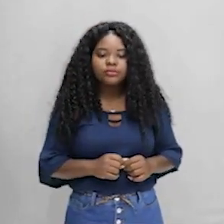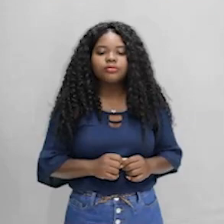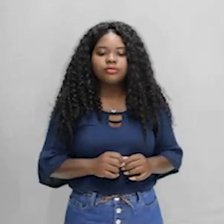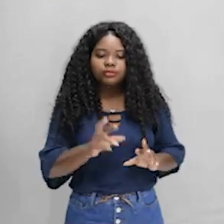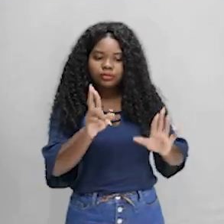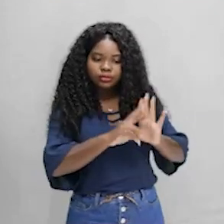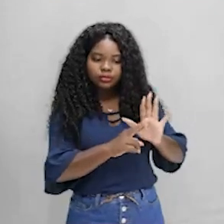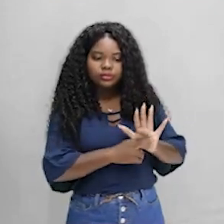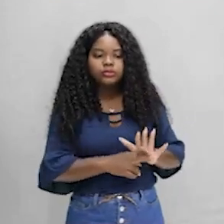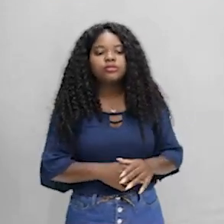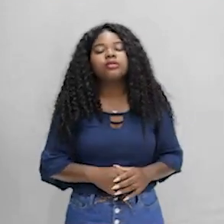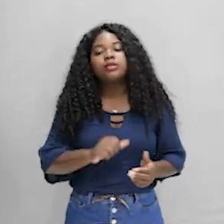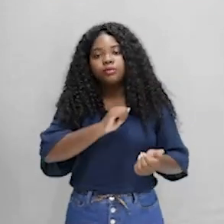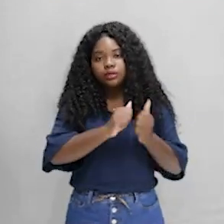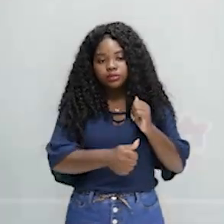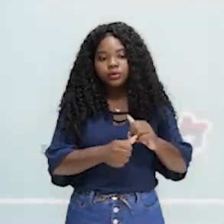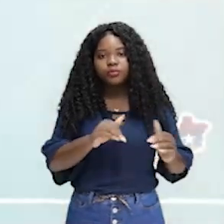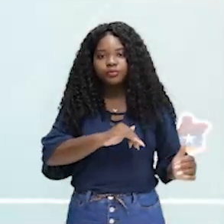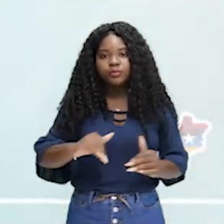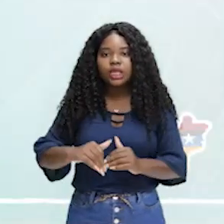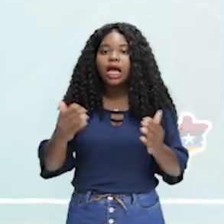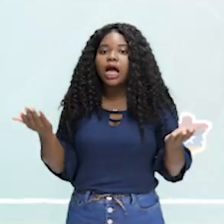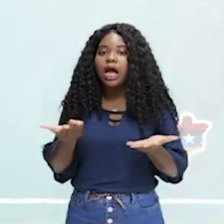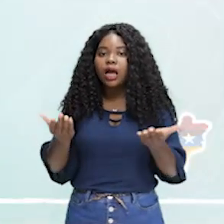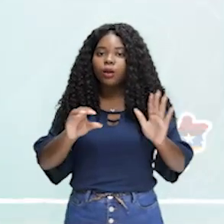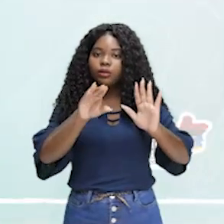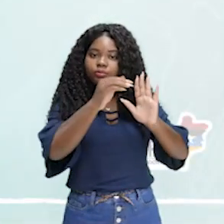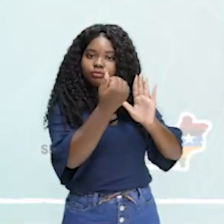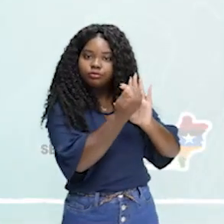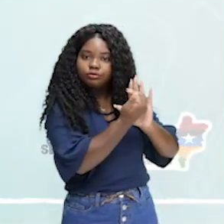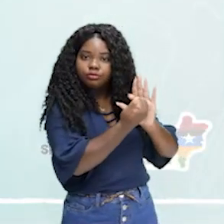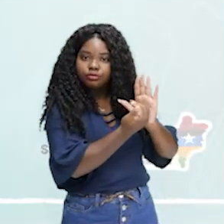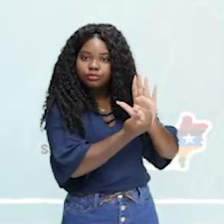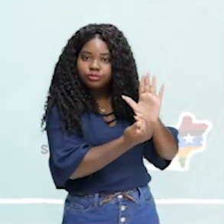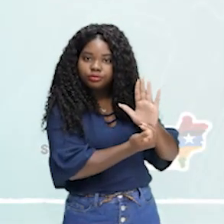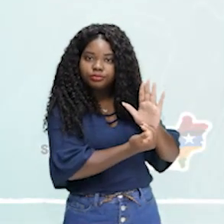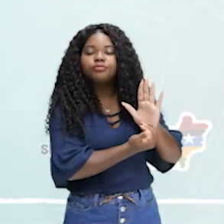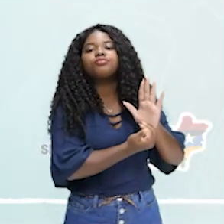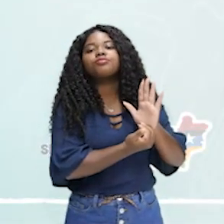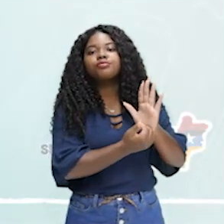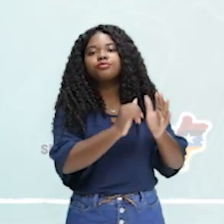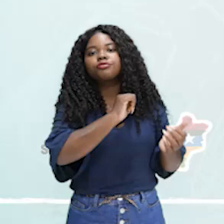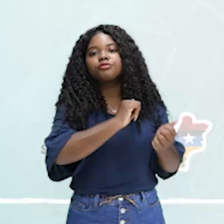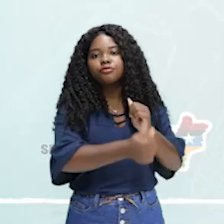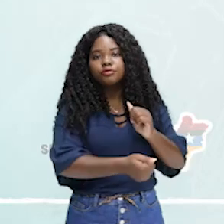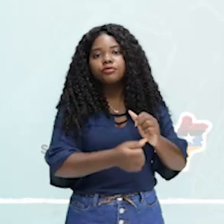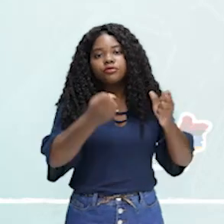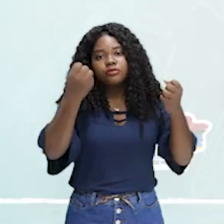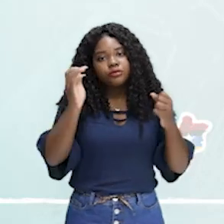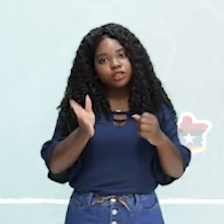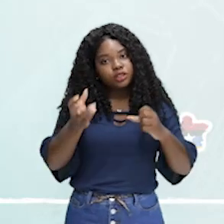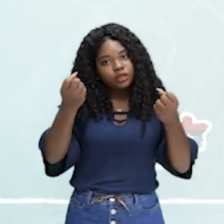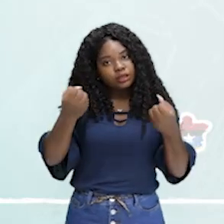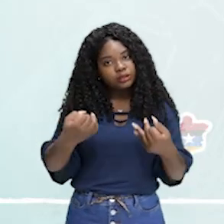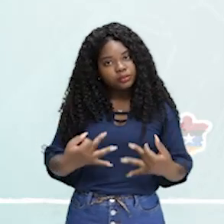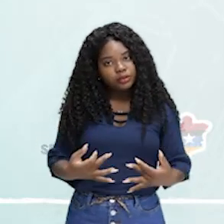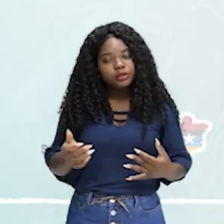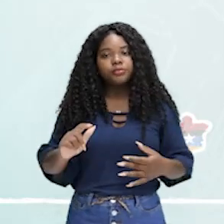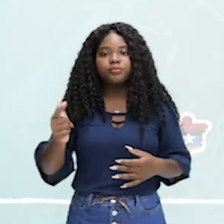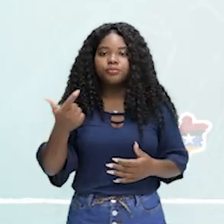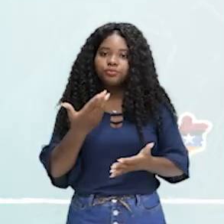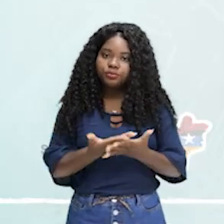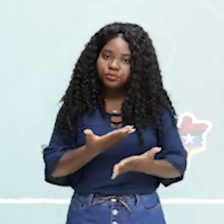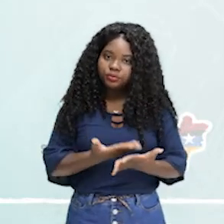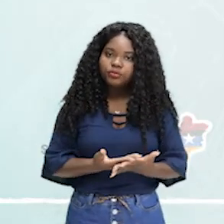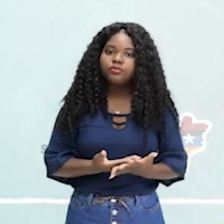vocês. Daí a classificação dos esportes. Eu já falei para vocês em outras aulas, quando a gente falou de educação física, que